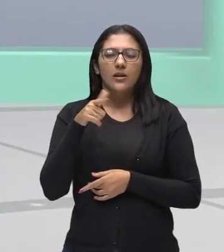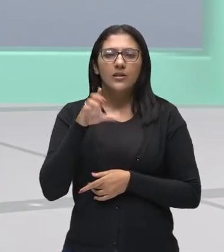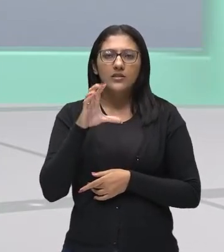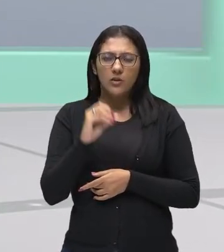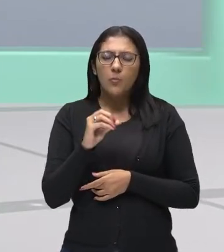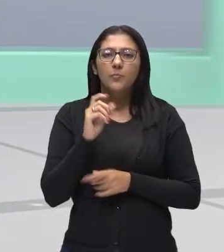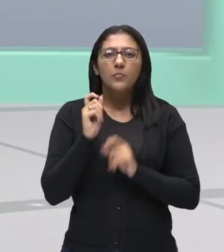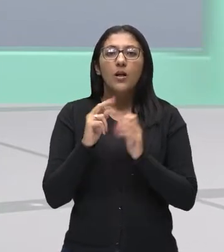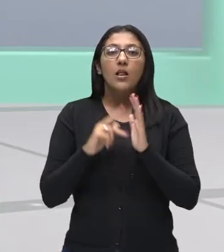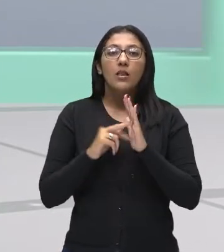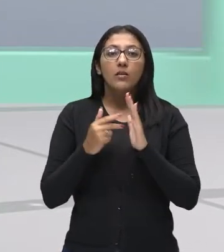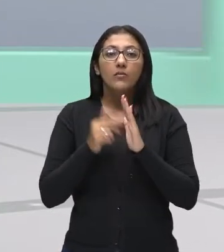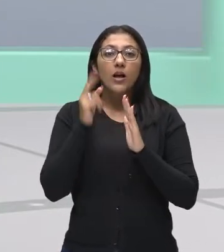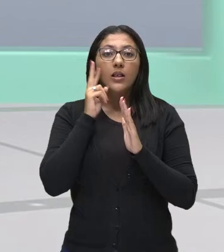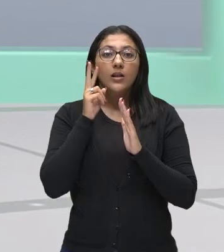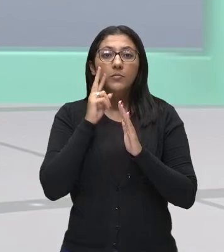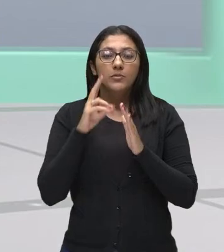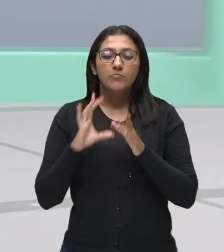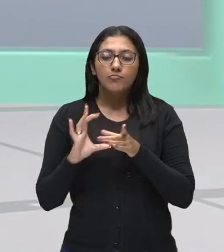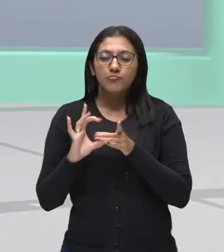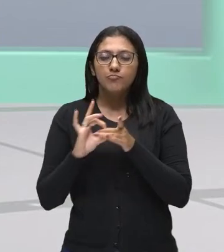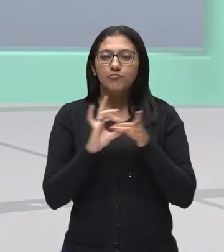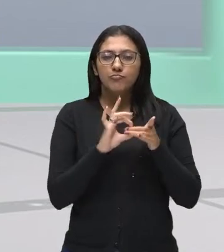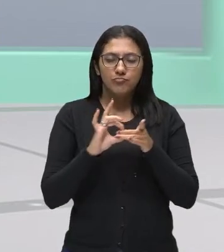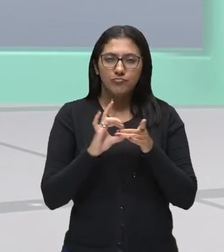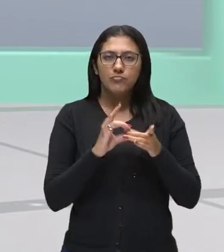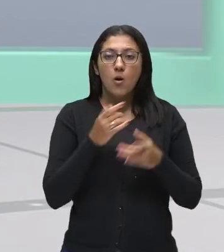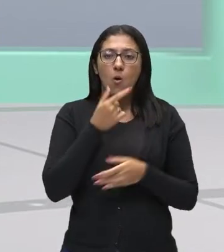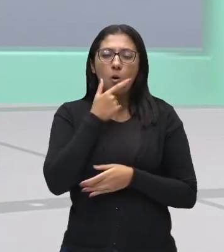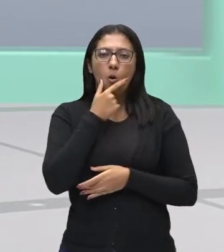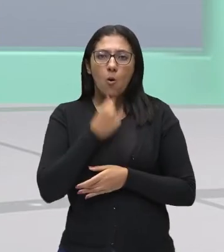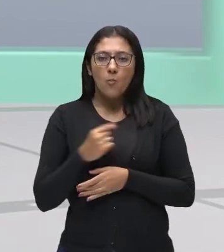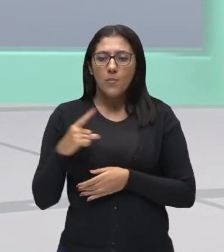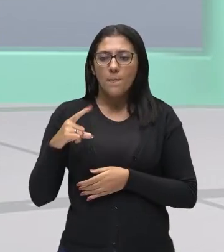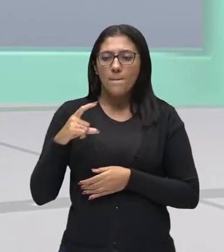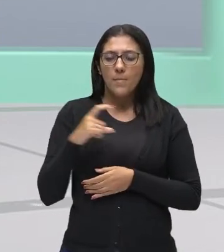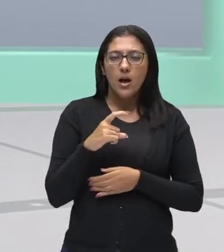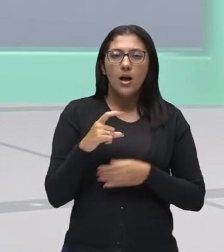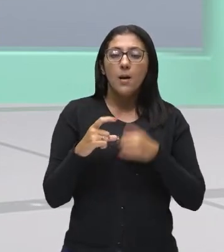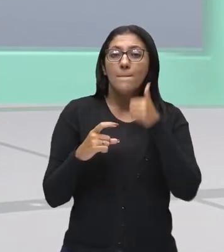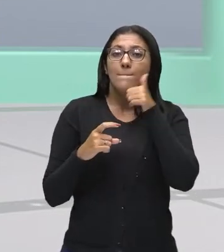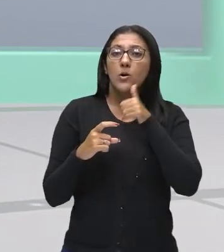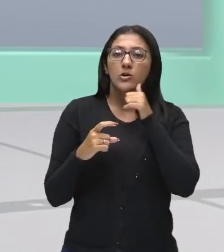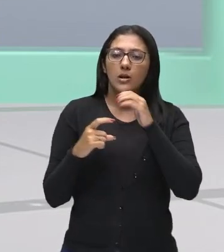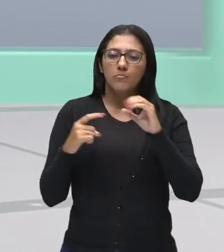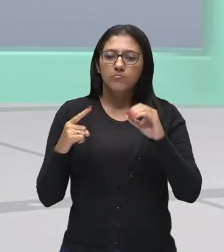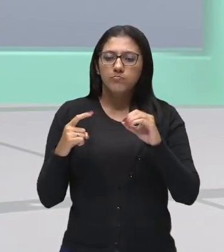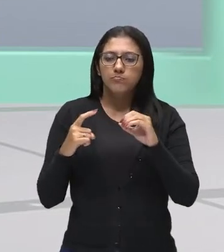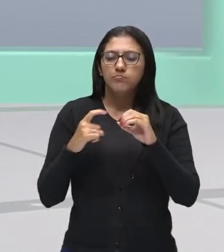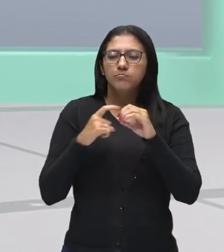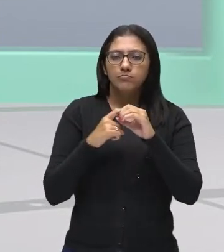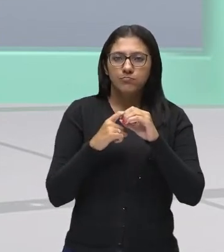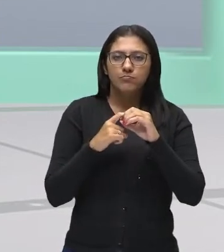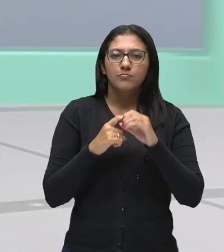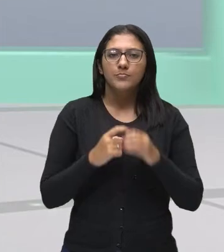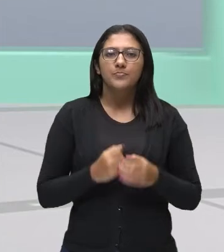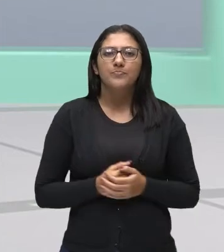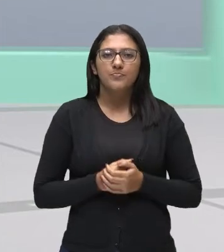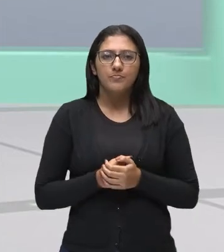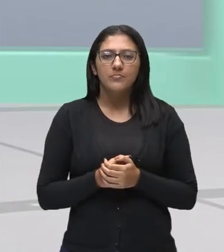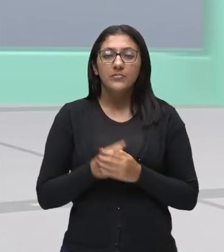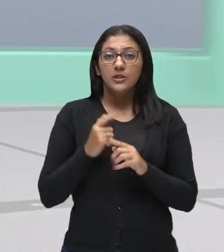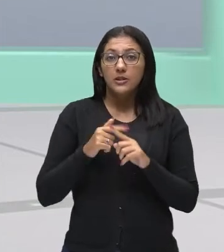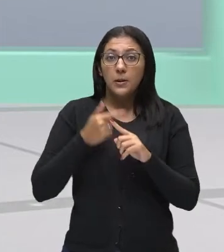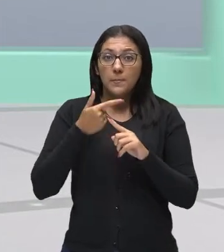união dos gametas. O gameta masculino, o espermatozoide, e o gameta feminino, que é o ovócito. Após